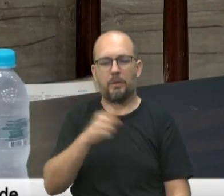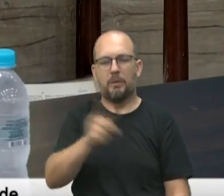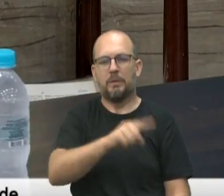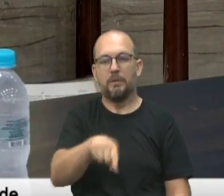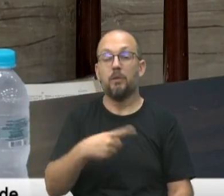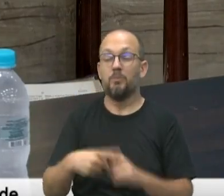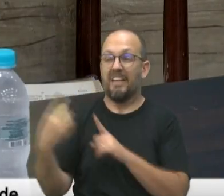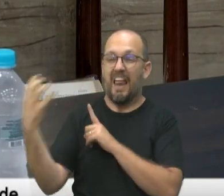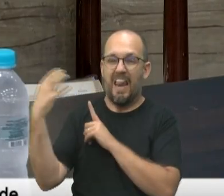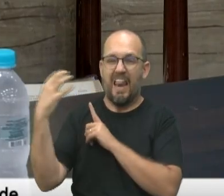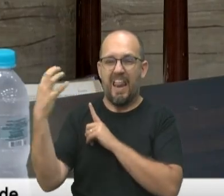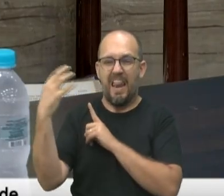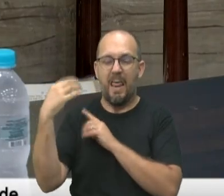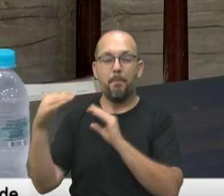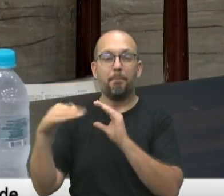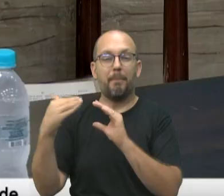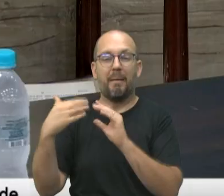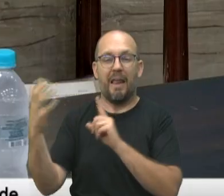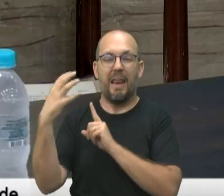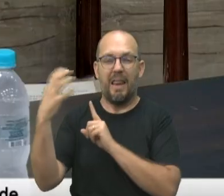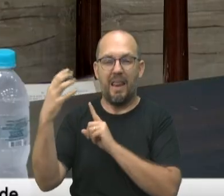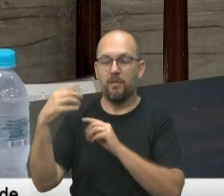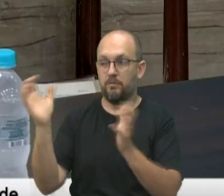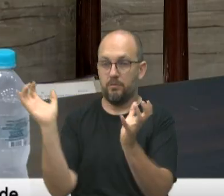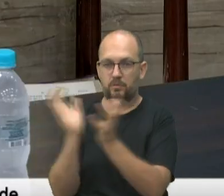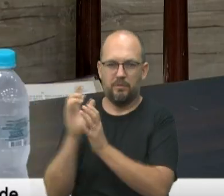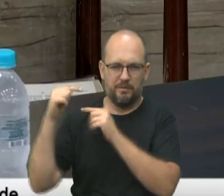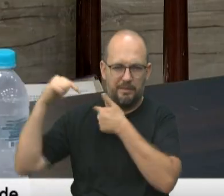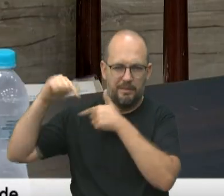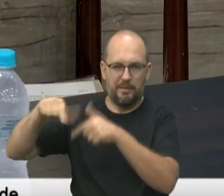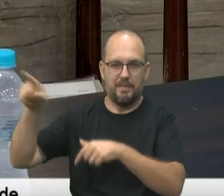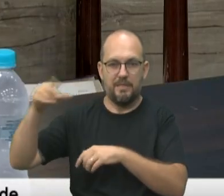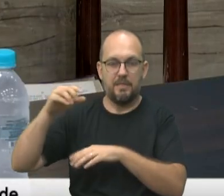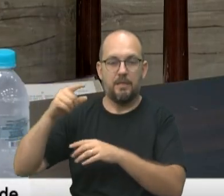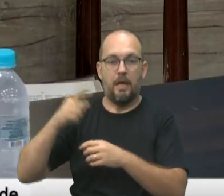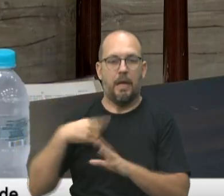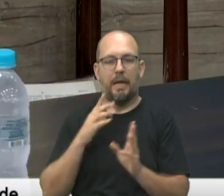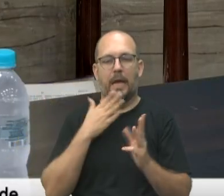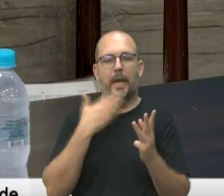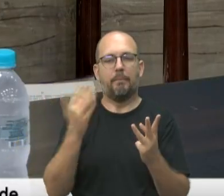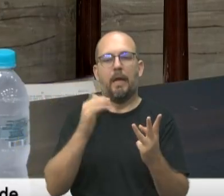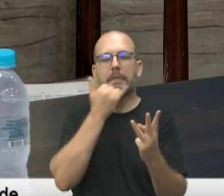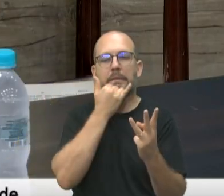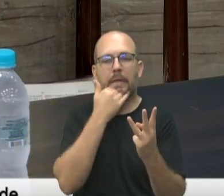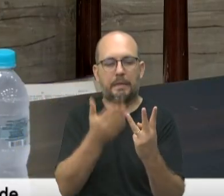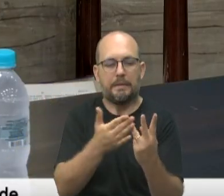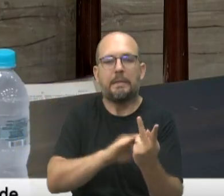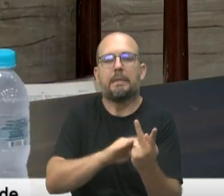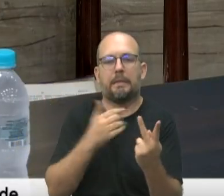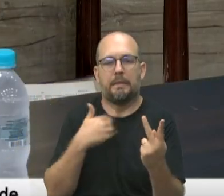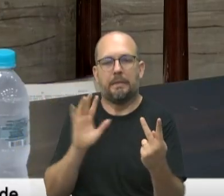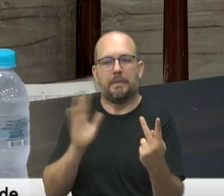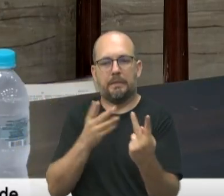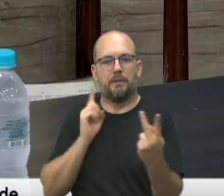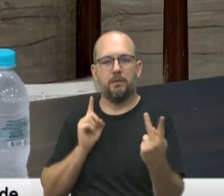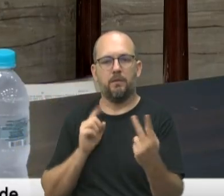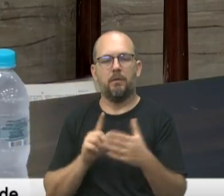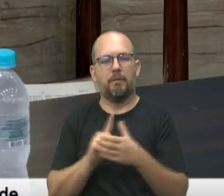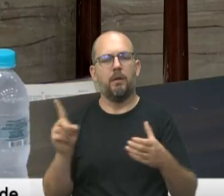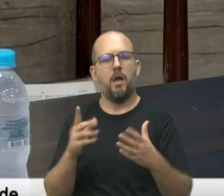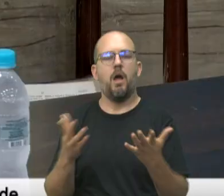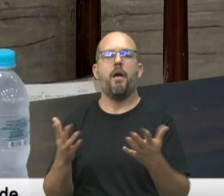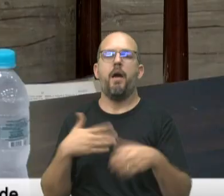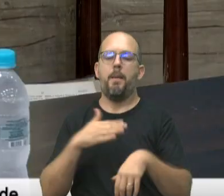tanta pressão por parte do conservadorismo da cidade que arregou do seu projeto, e esse projeto, naquele momento, não